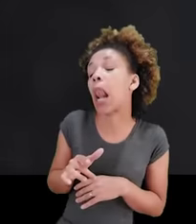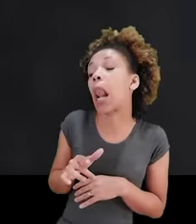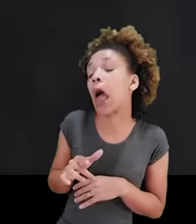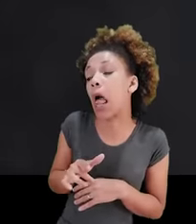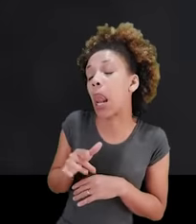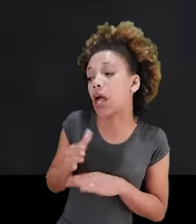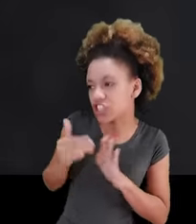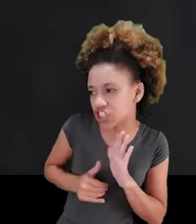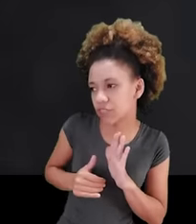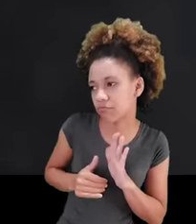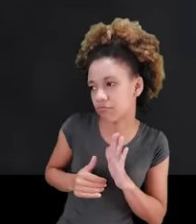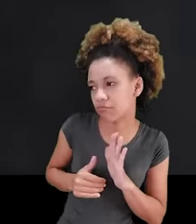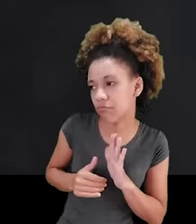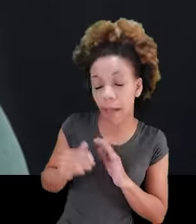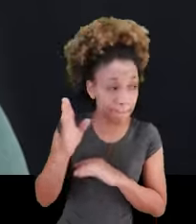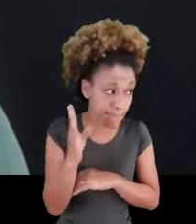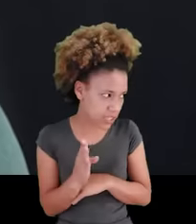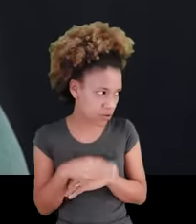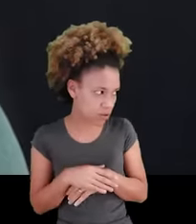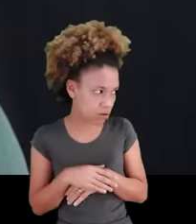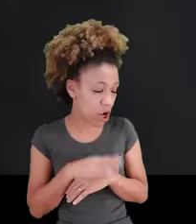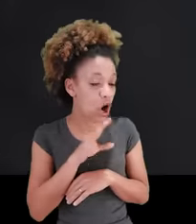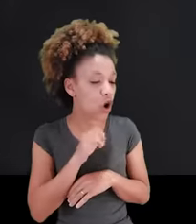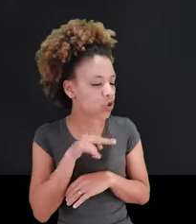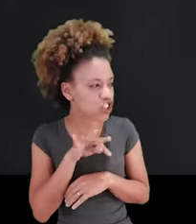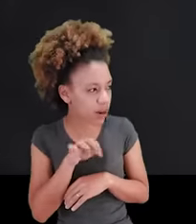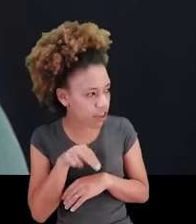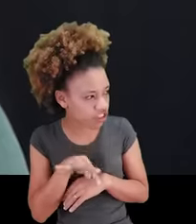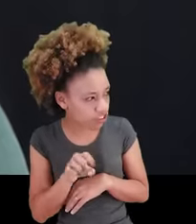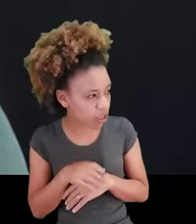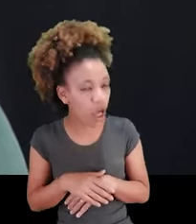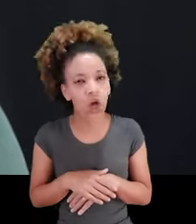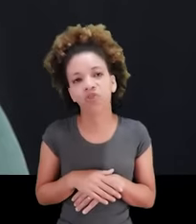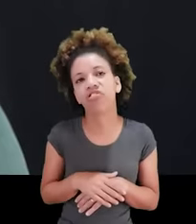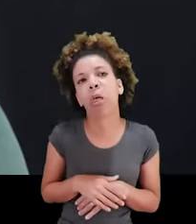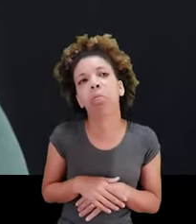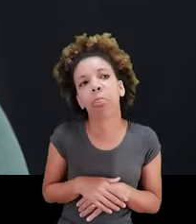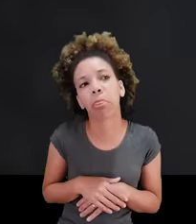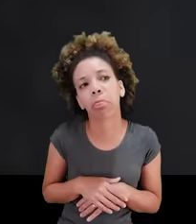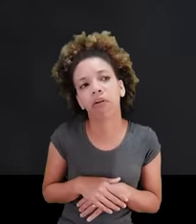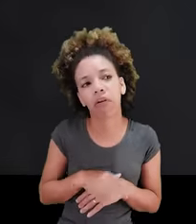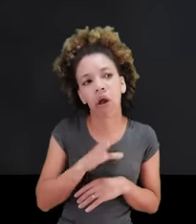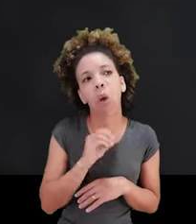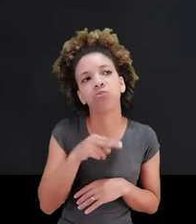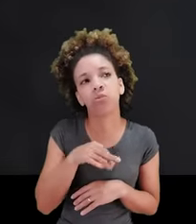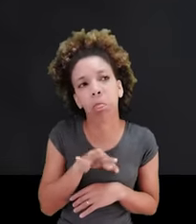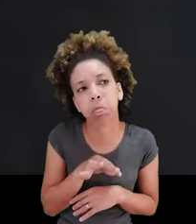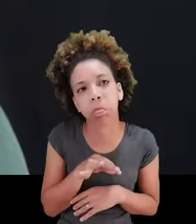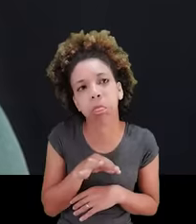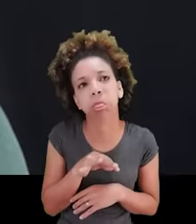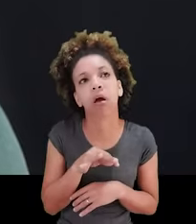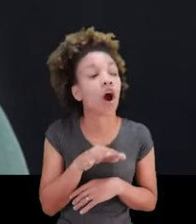Brasil. É o. Te dou razão. Brasil, não é Brasil. Fala continente. Continente. Tempo. Não é com ti, não tem ti.